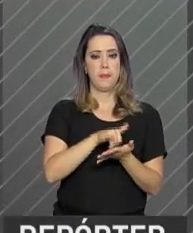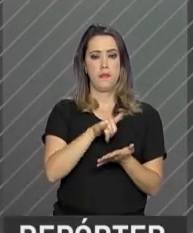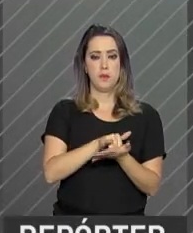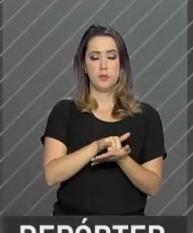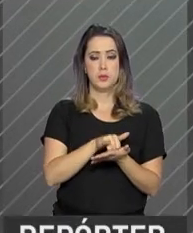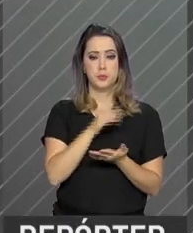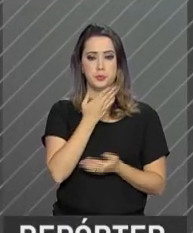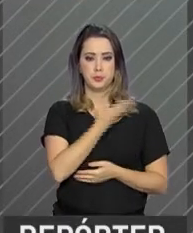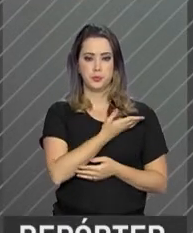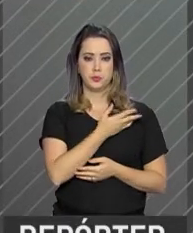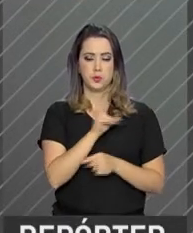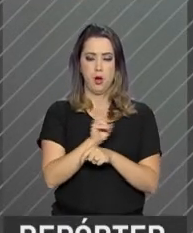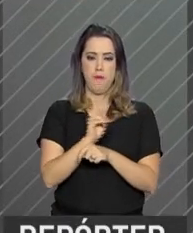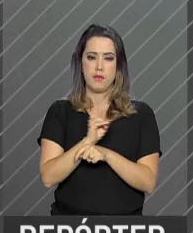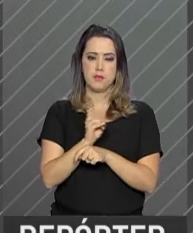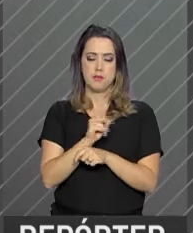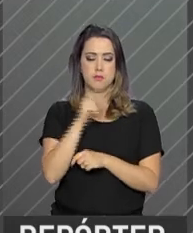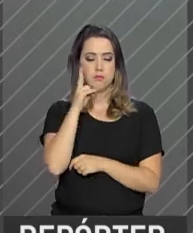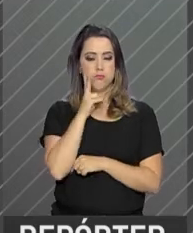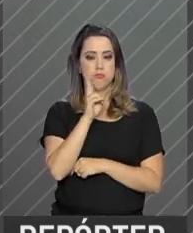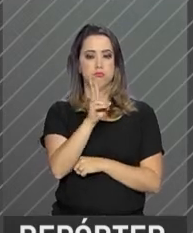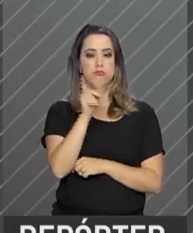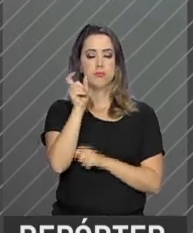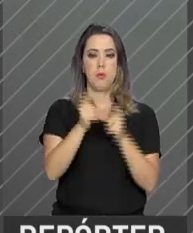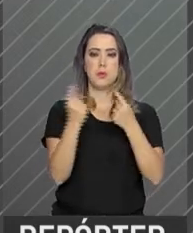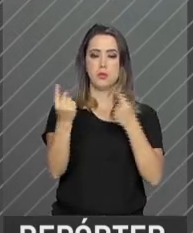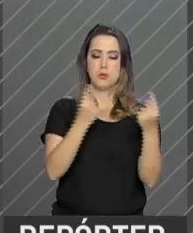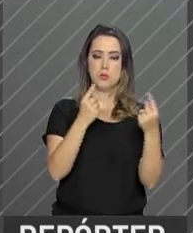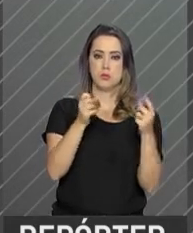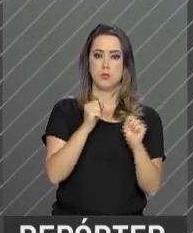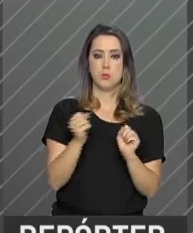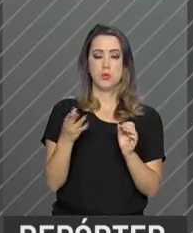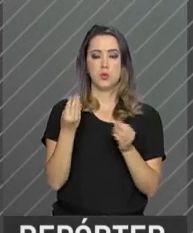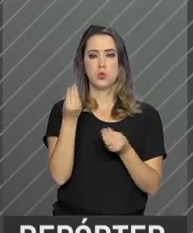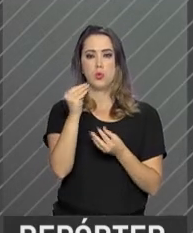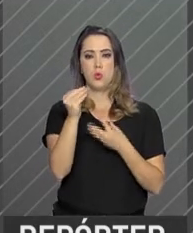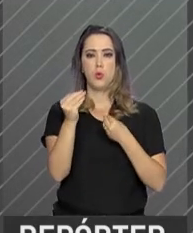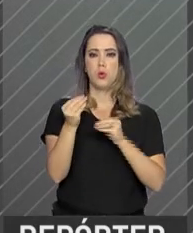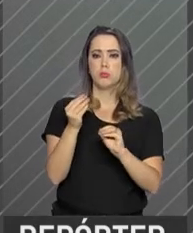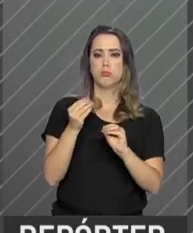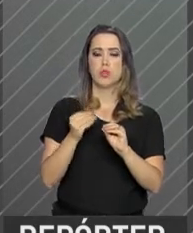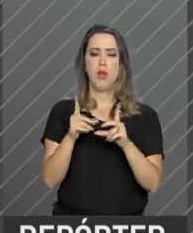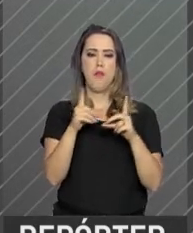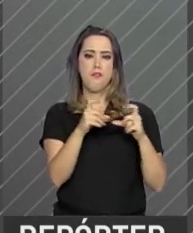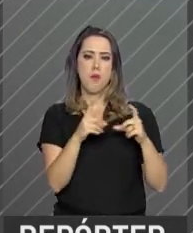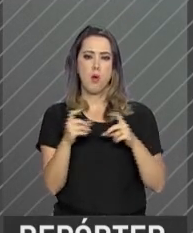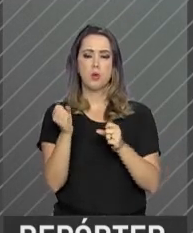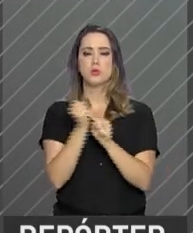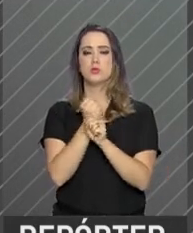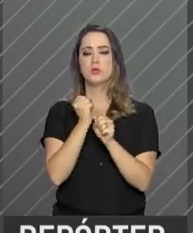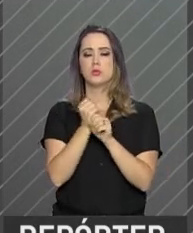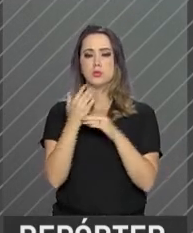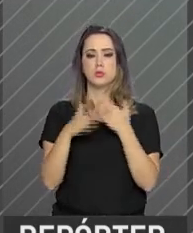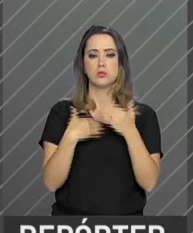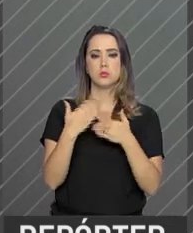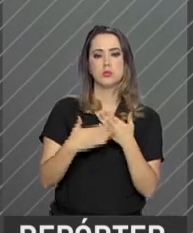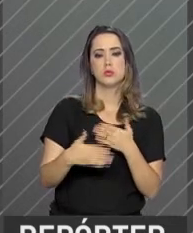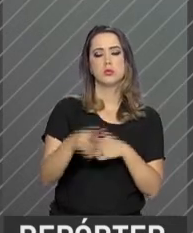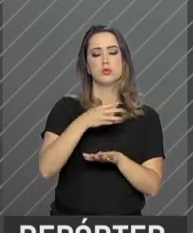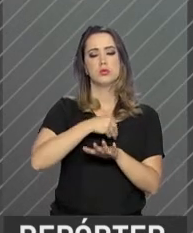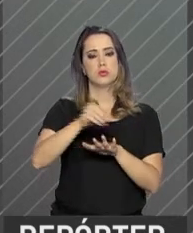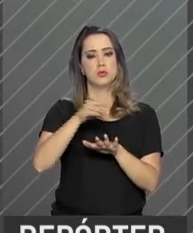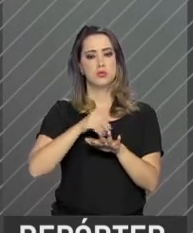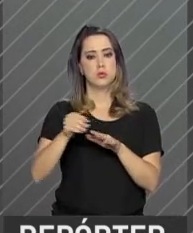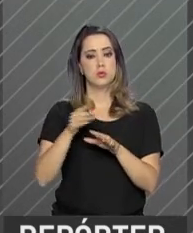sincov fiscalização os fiscais de cada estado poderão incluir fotos de construções em andamento informações